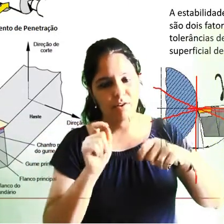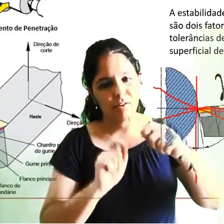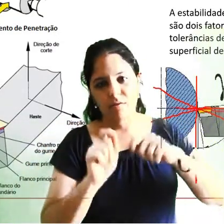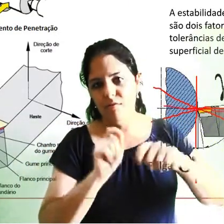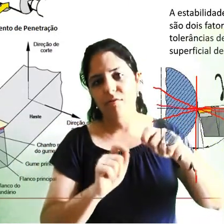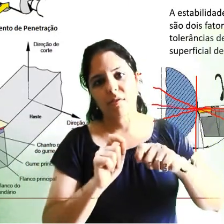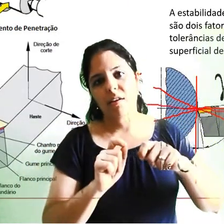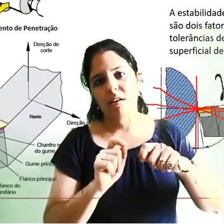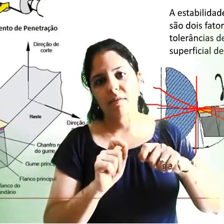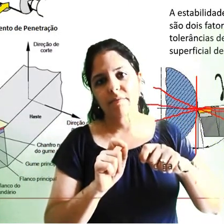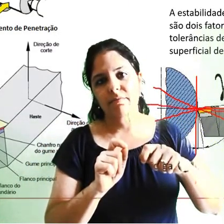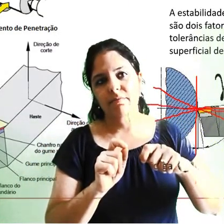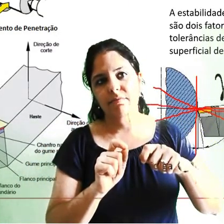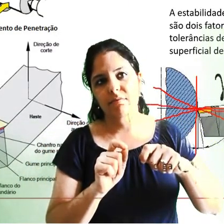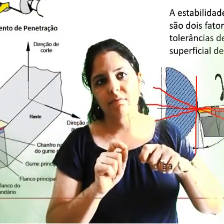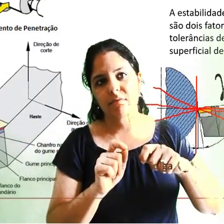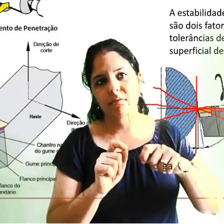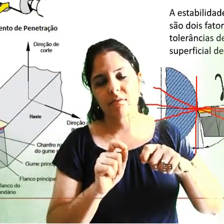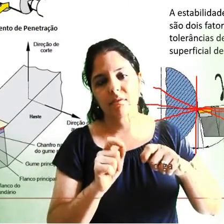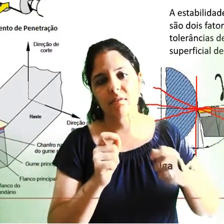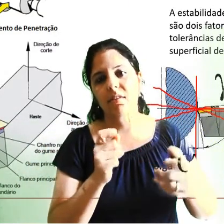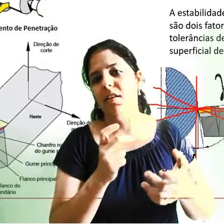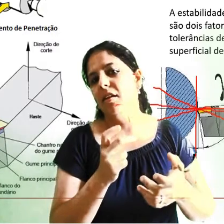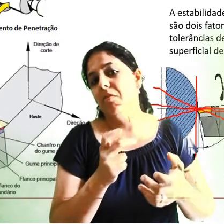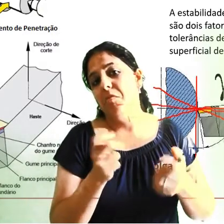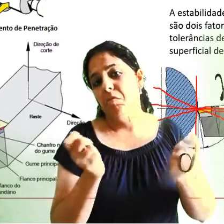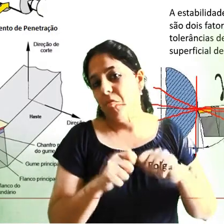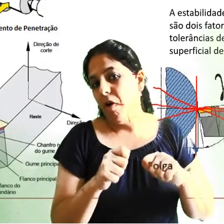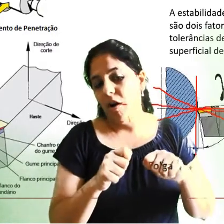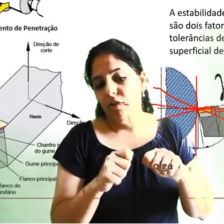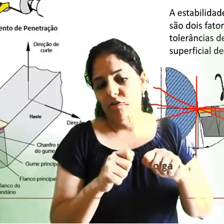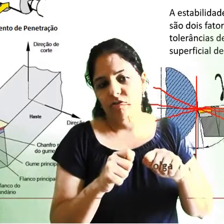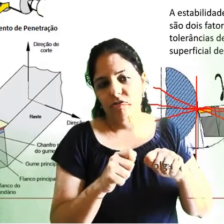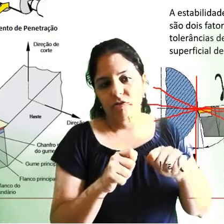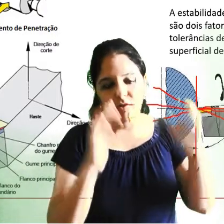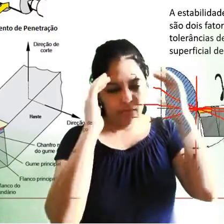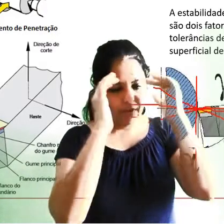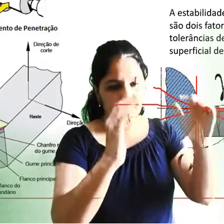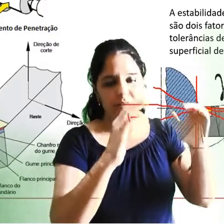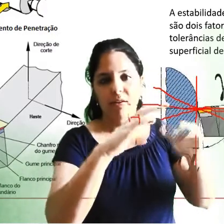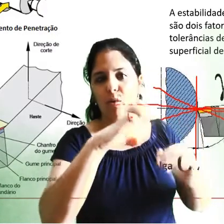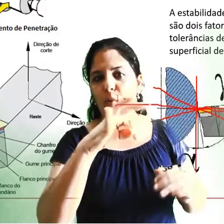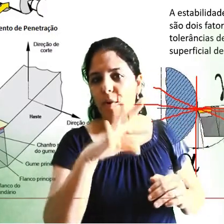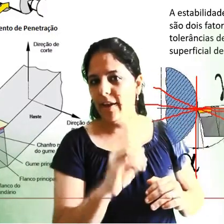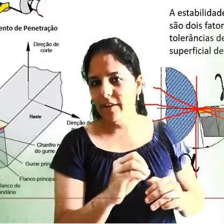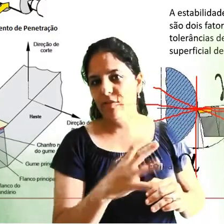de ferramentas que ela acompanha o mesmo eixo de simetria. Então